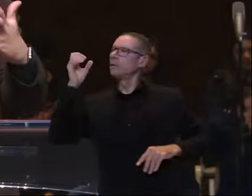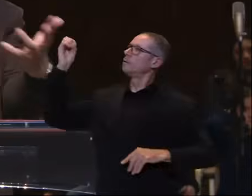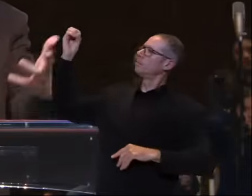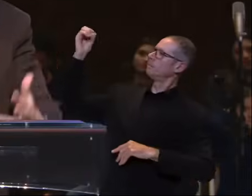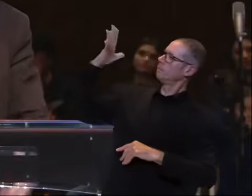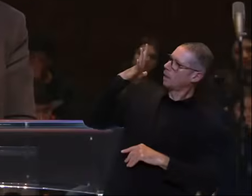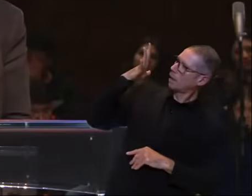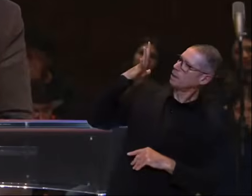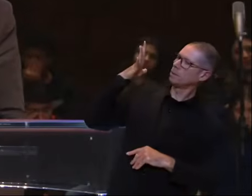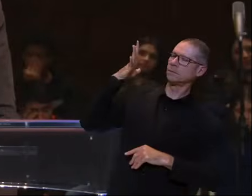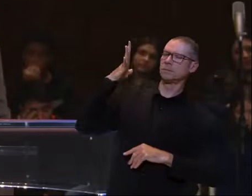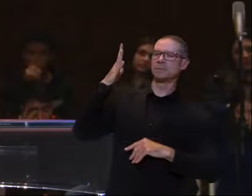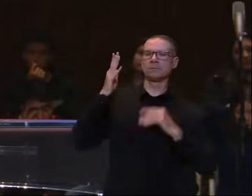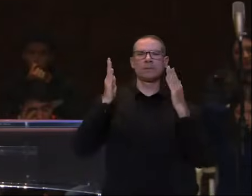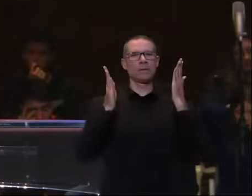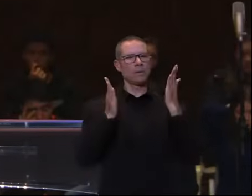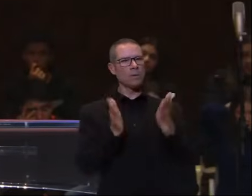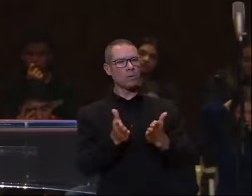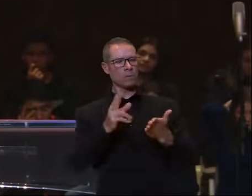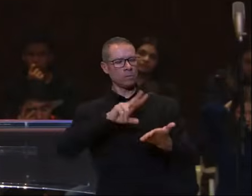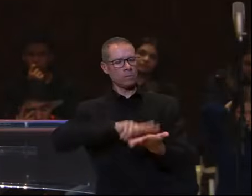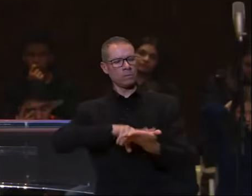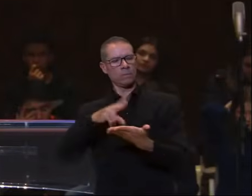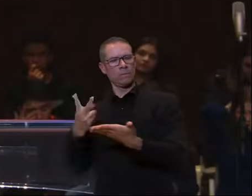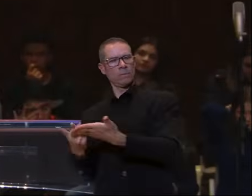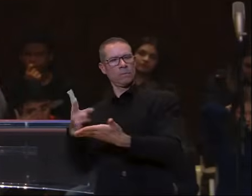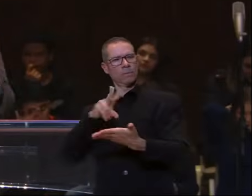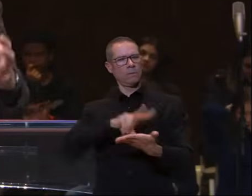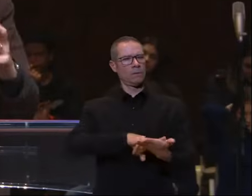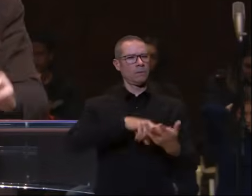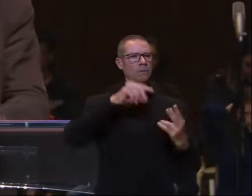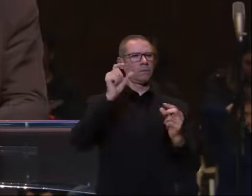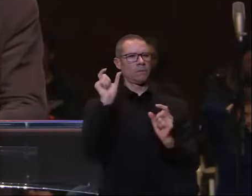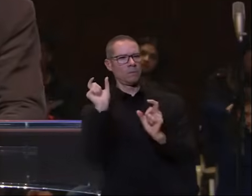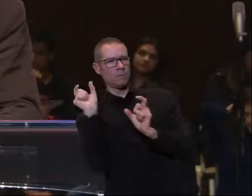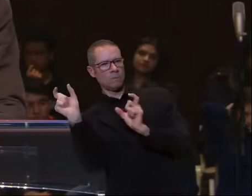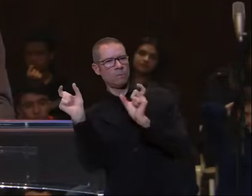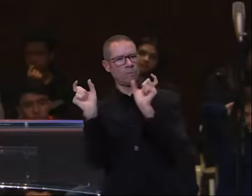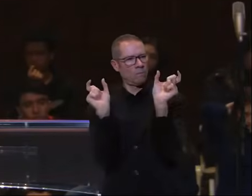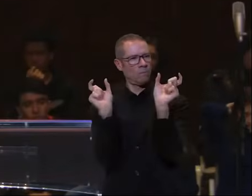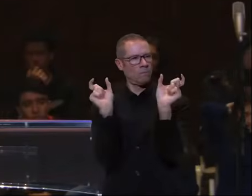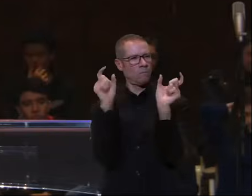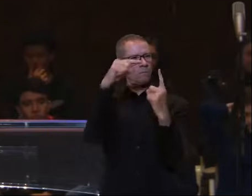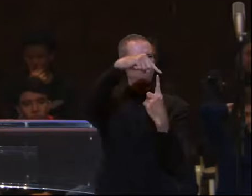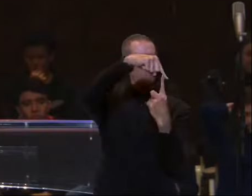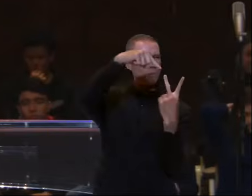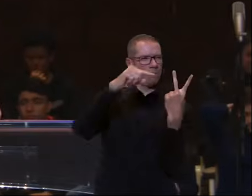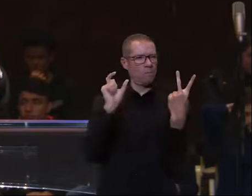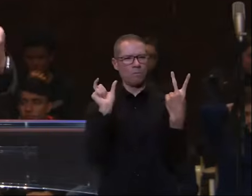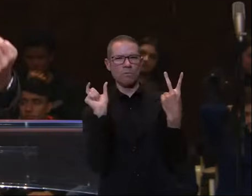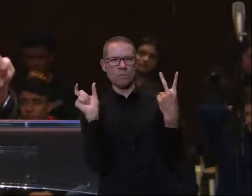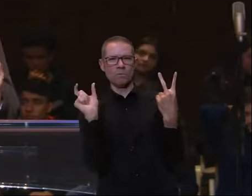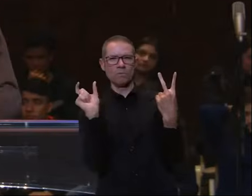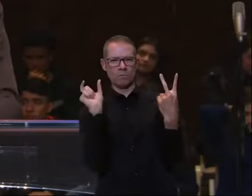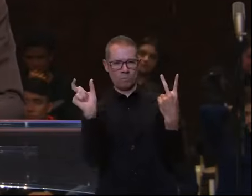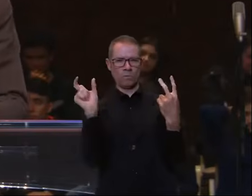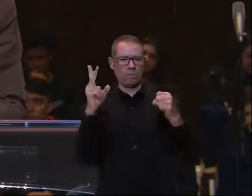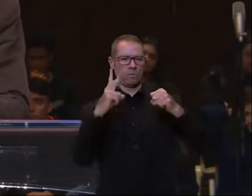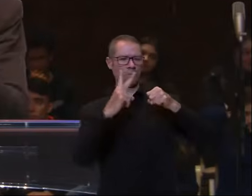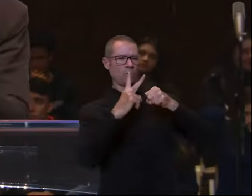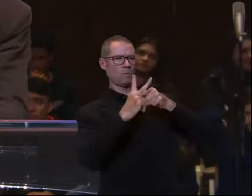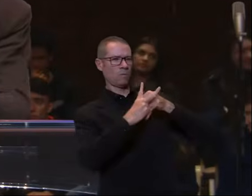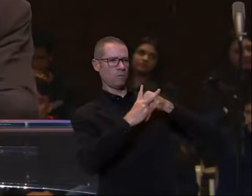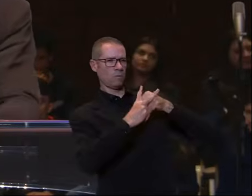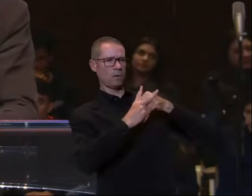que ele vai comunicar, ela é traduzida por duas palavras, ou melhor, dois verbos. O